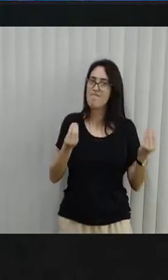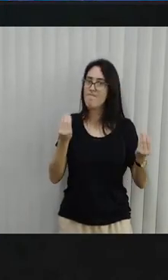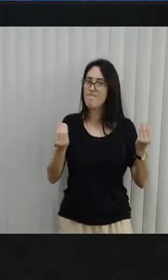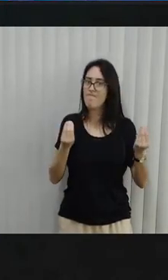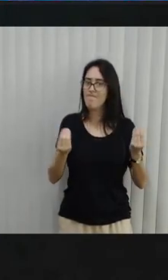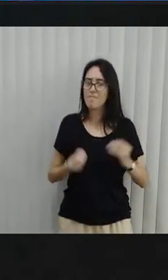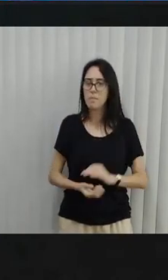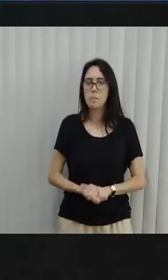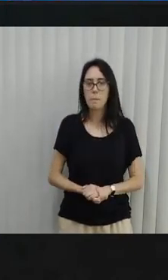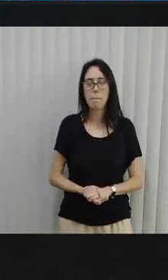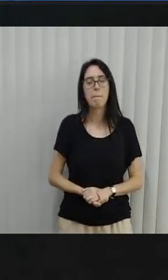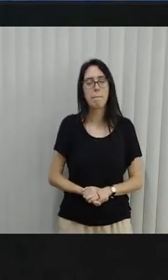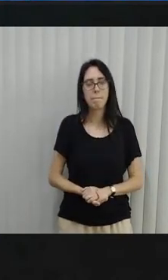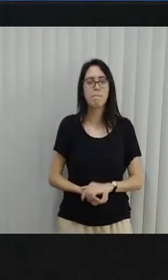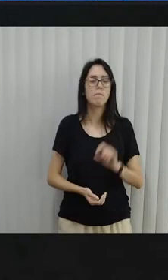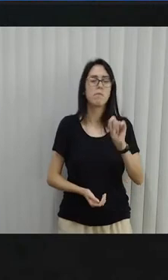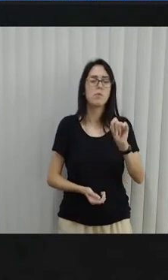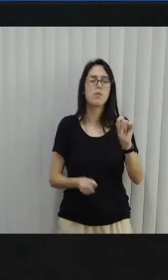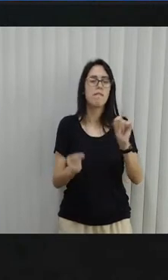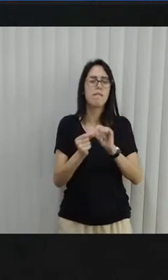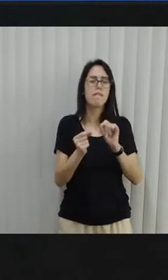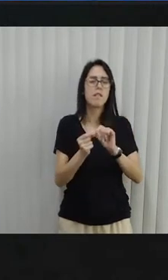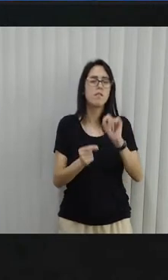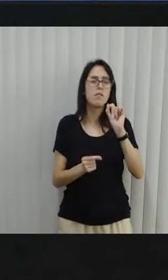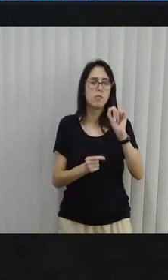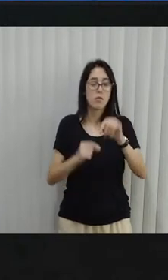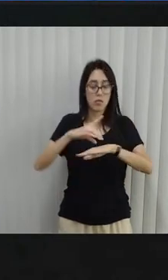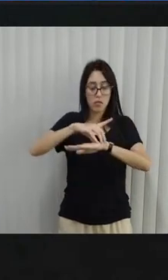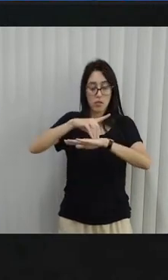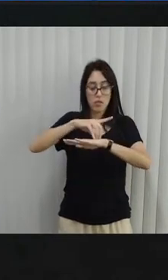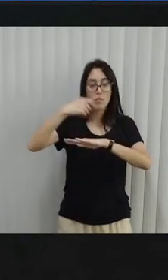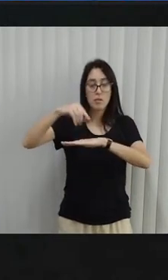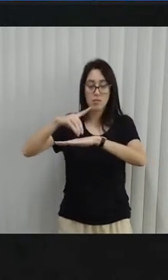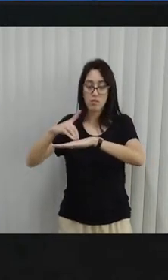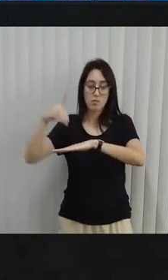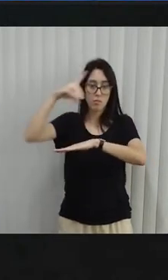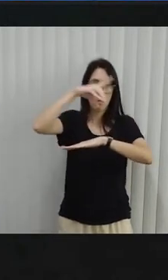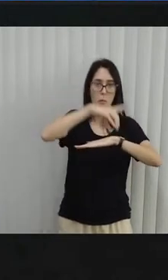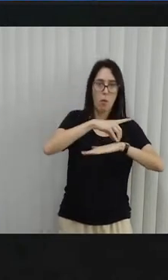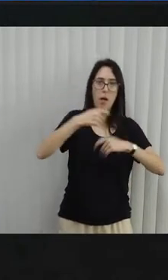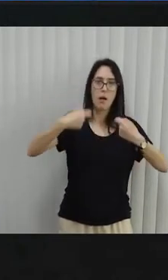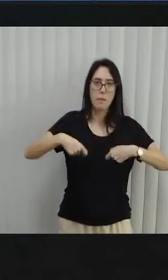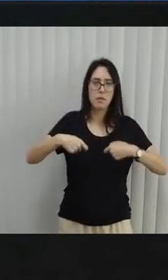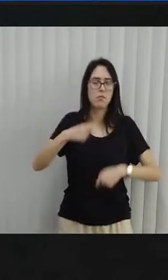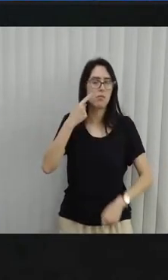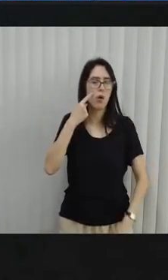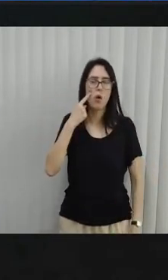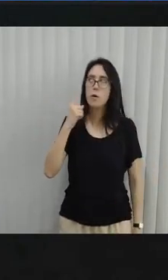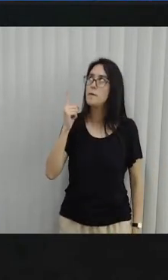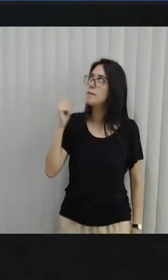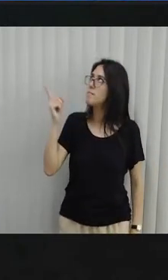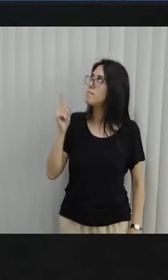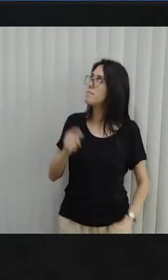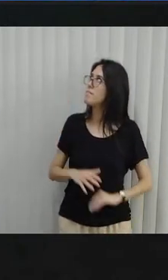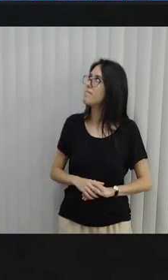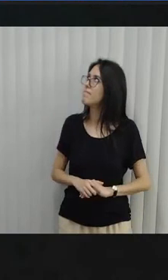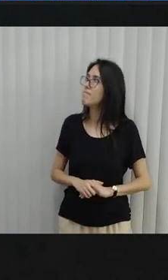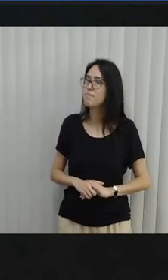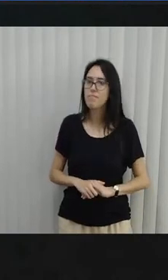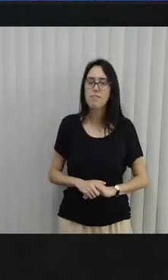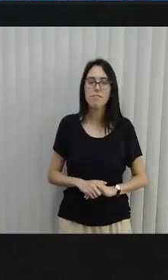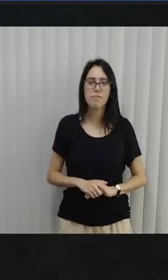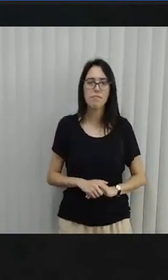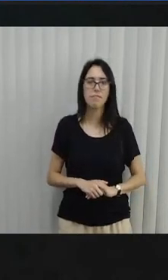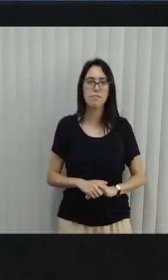É. Beleza. Então, o que a gente vai fazer agora é fazer o Dino pular, né? Vamos pular, como diz a música